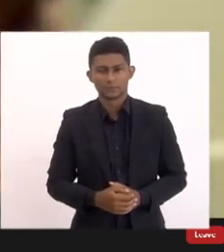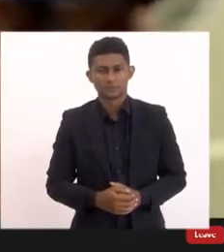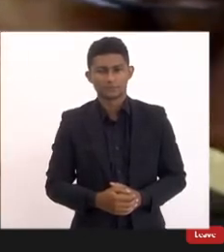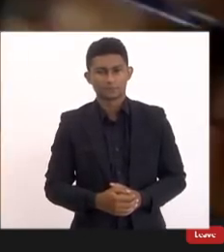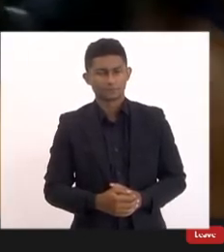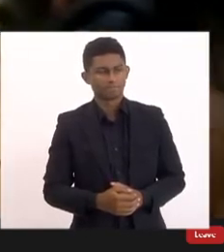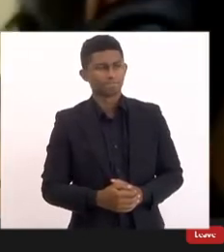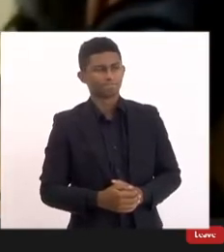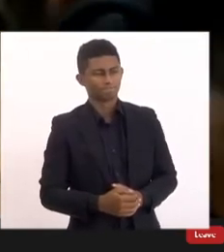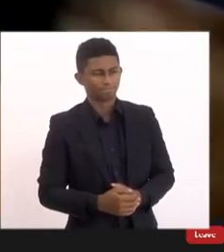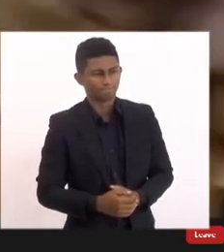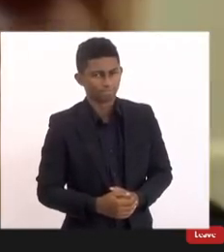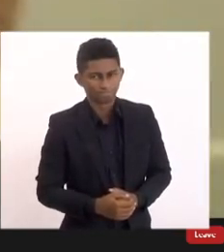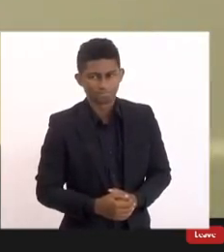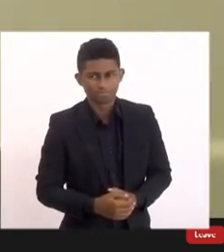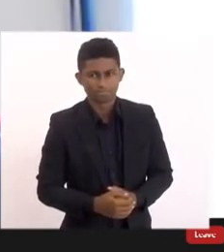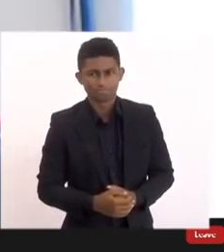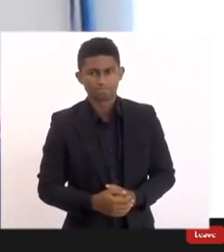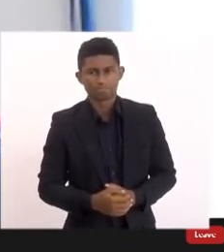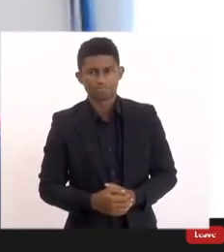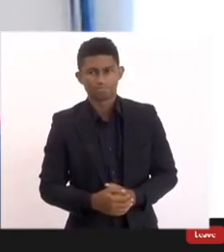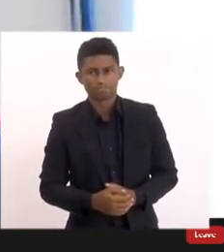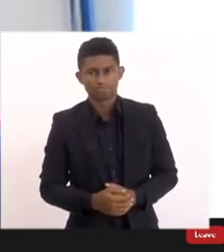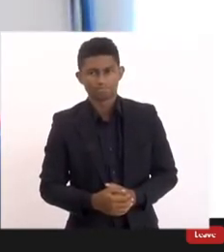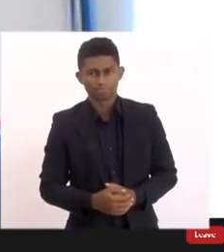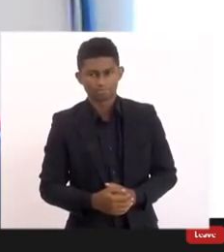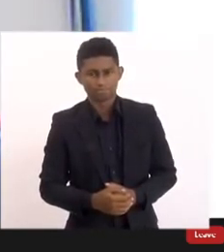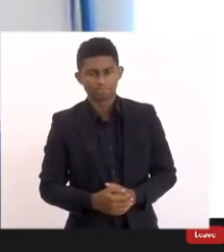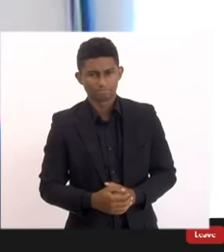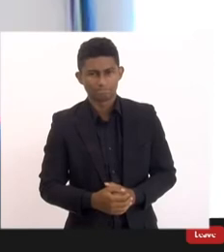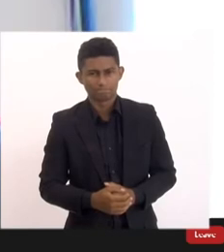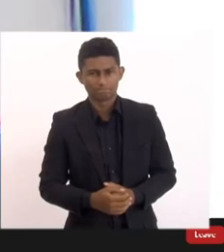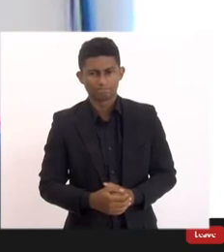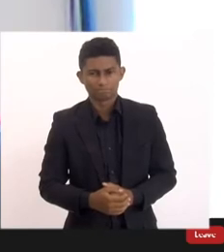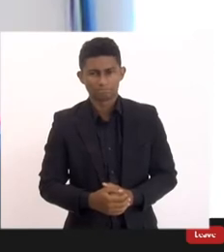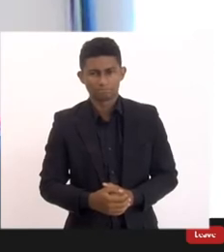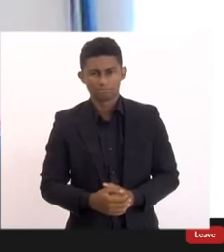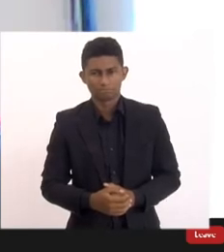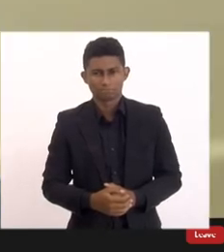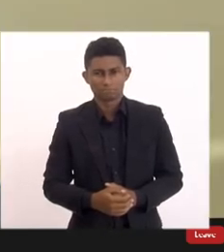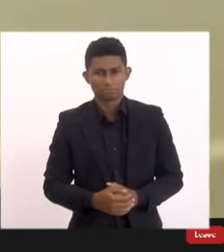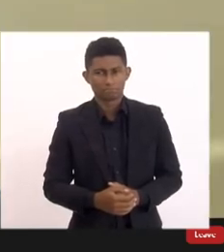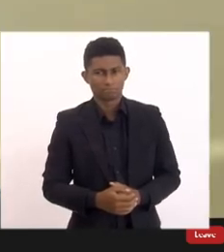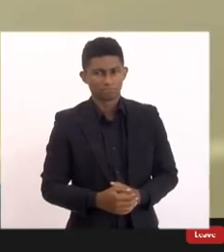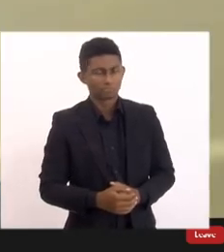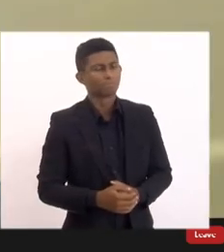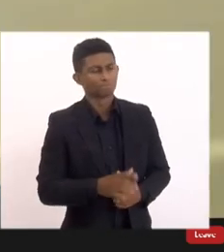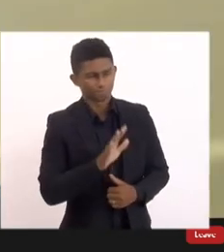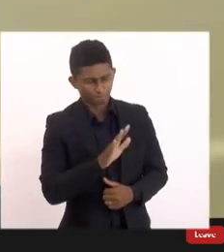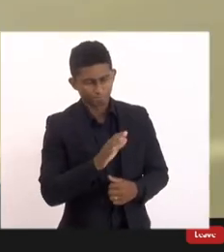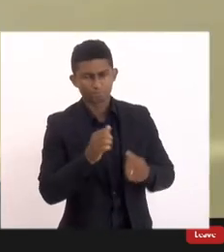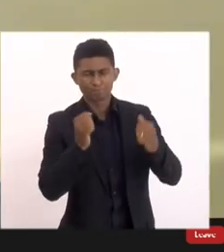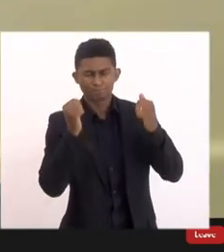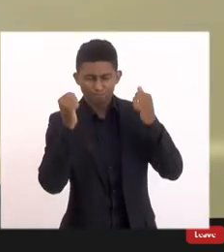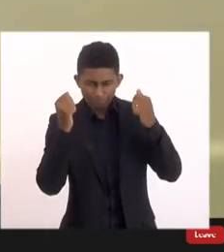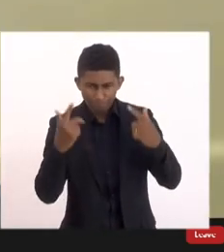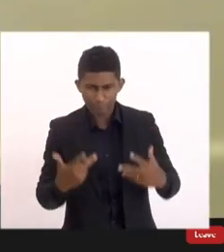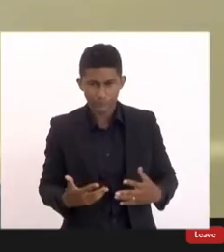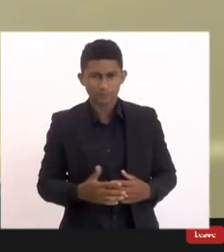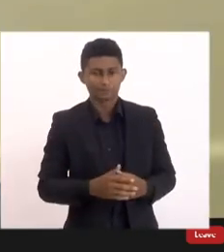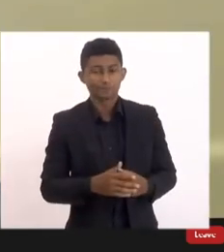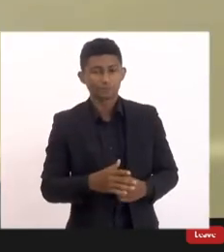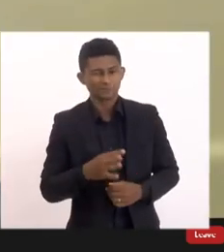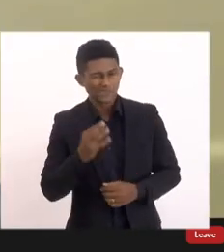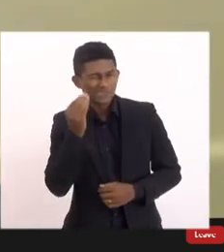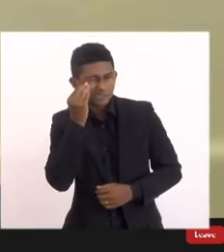Deputado, eu vou falar. O Mário Ribeiro vai começar, depois a gente passa para a SEDUC. Sobre a questão da testagem,